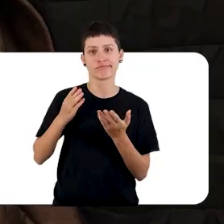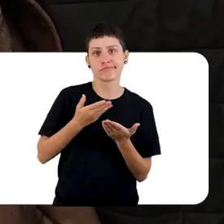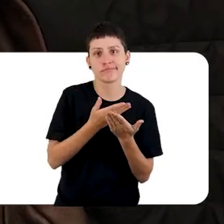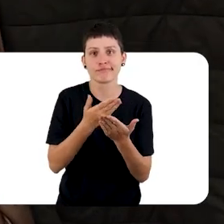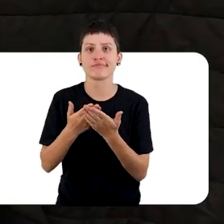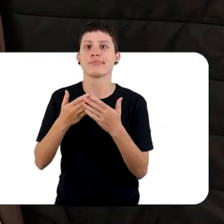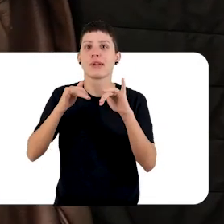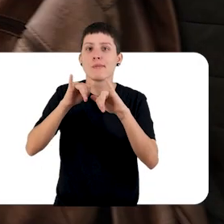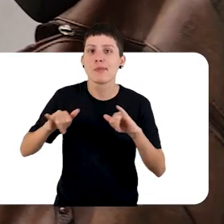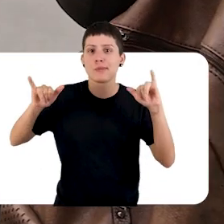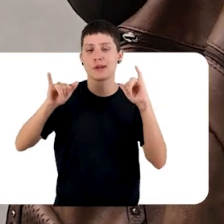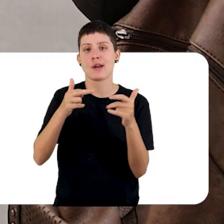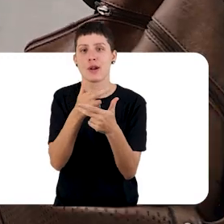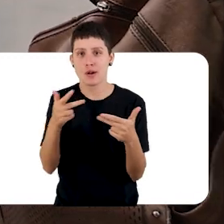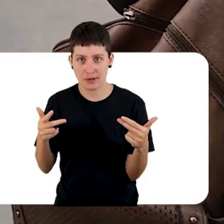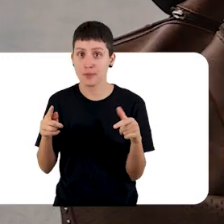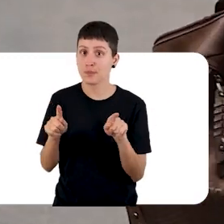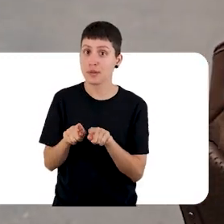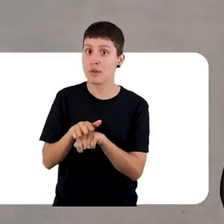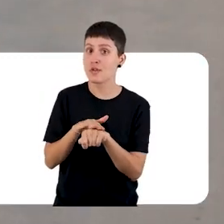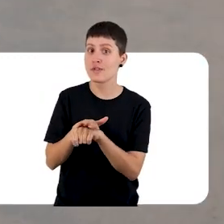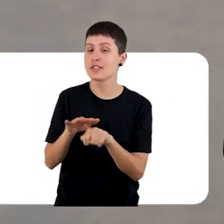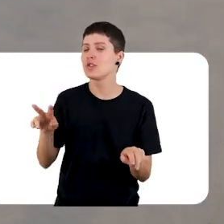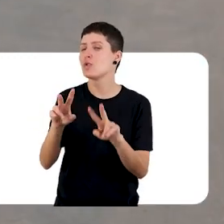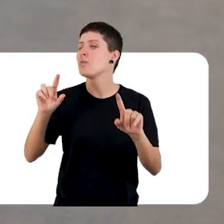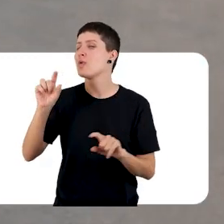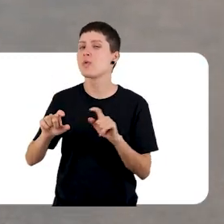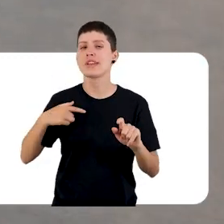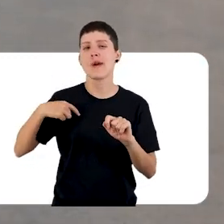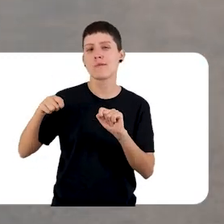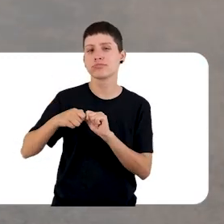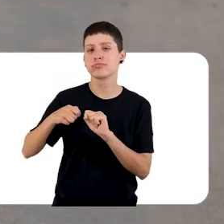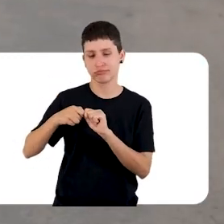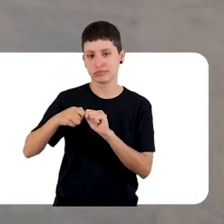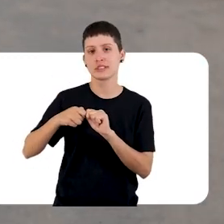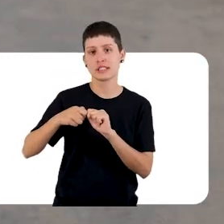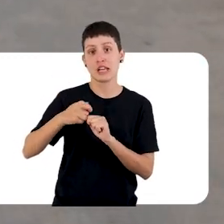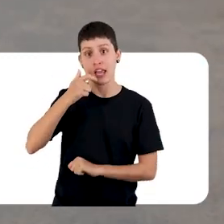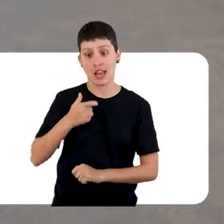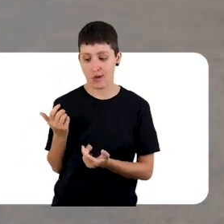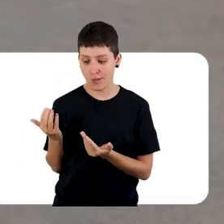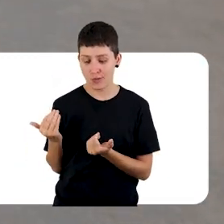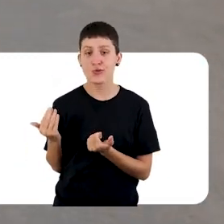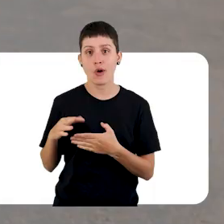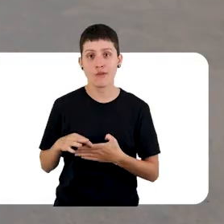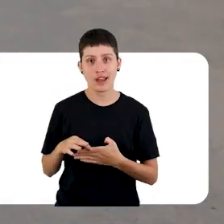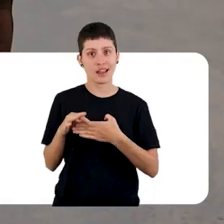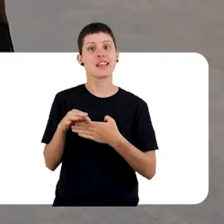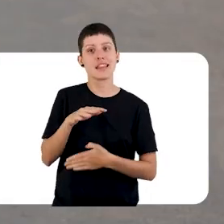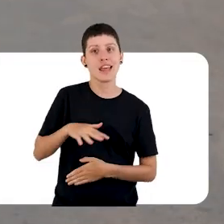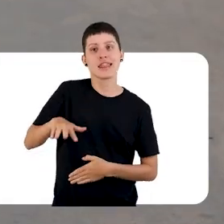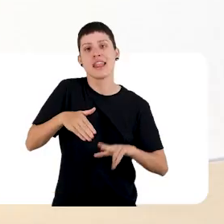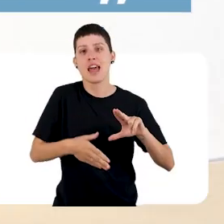em publicidade e propaganda. E falando um pouquinho sobre o que eu tenho feito, né? Eu sou um dos jovens líderes das Américas, da